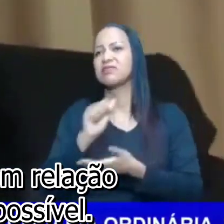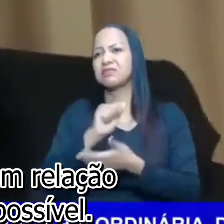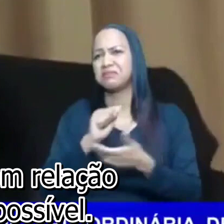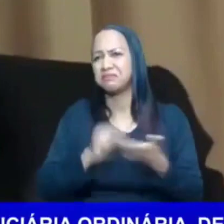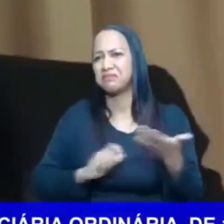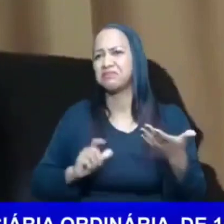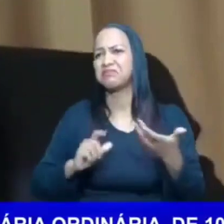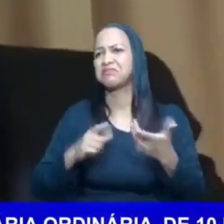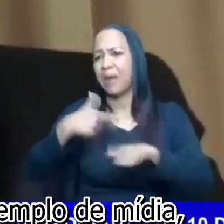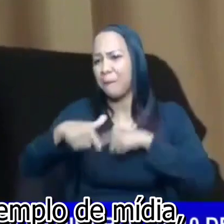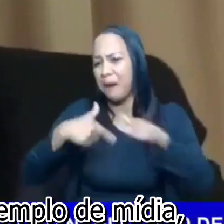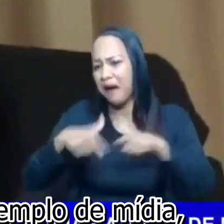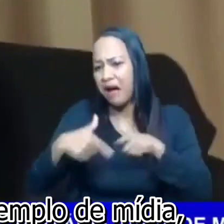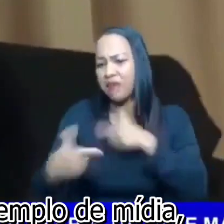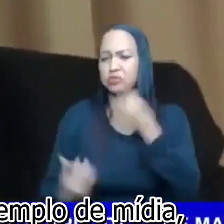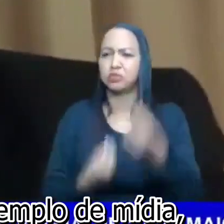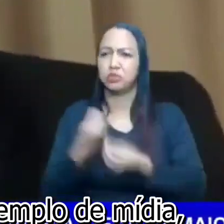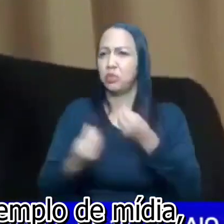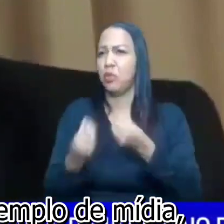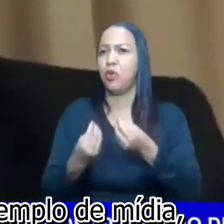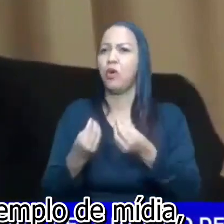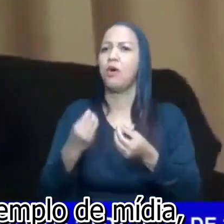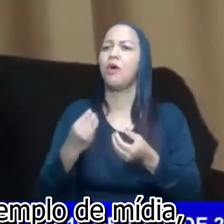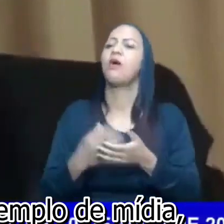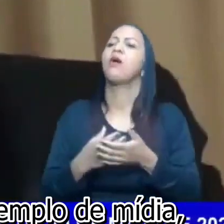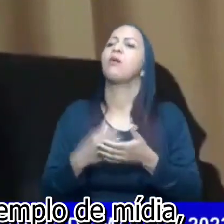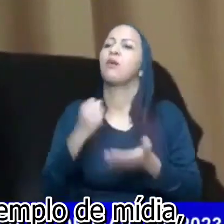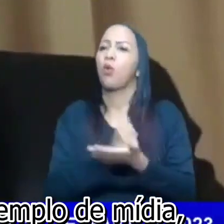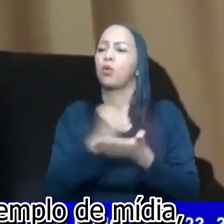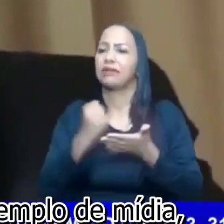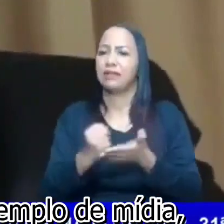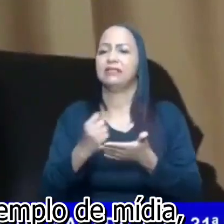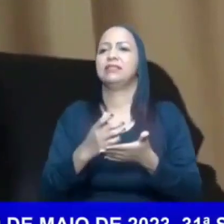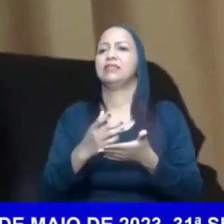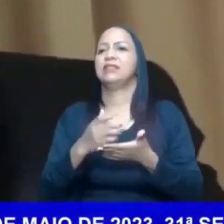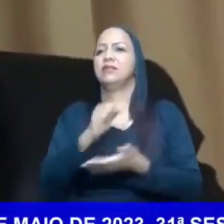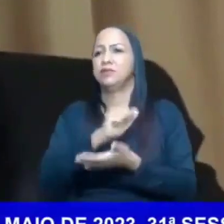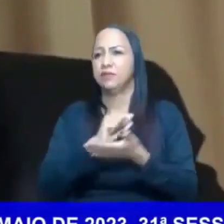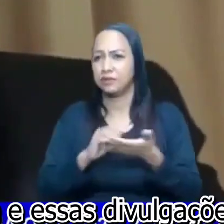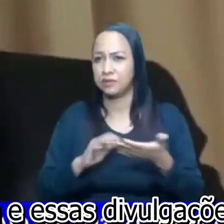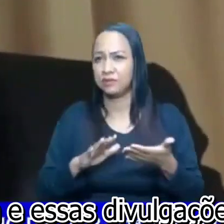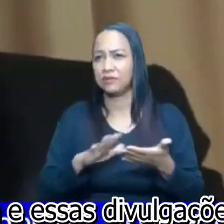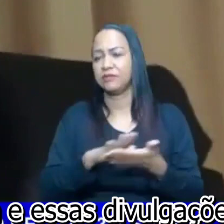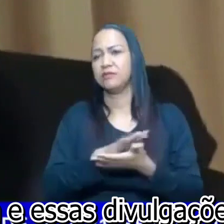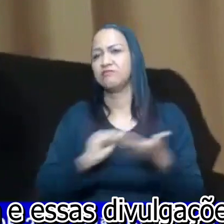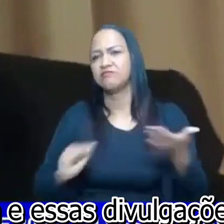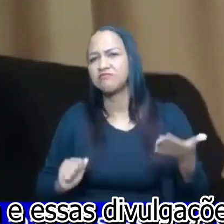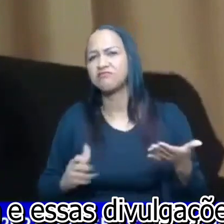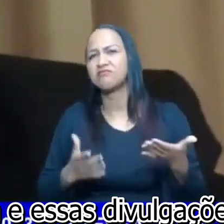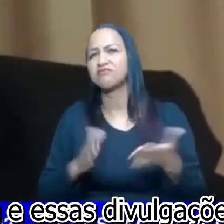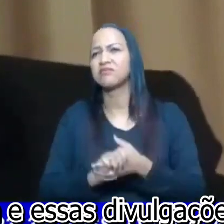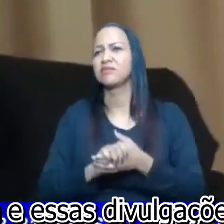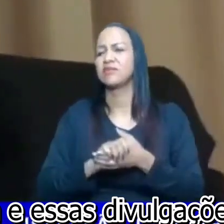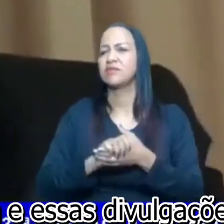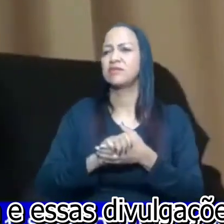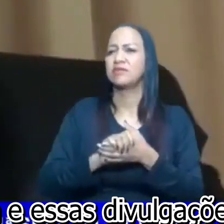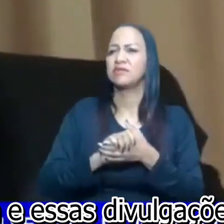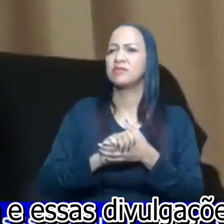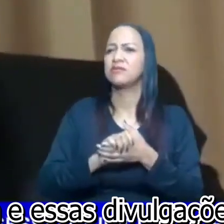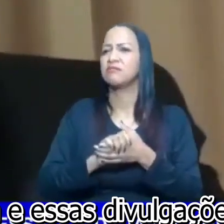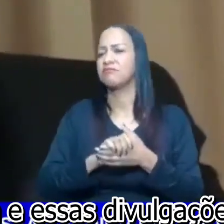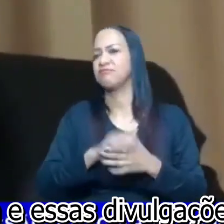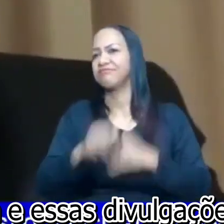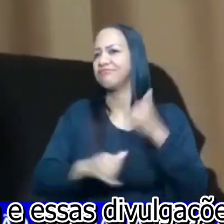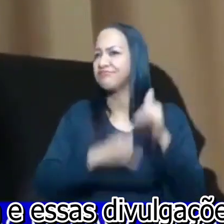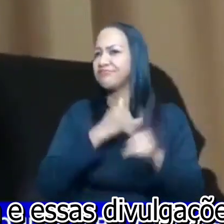praticamente impossível. Quando se fala de contratação de atividades, por exemplo, de mídia, atividade que se utiliza